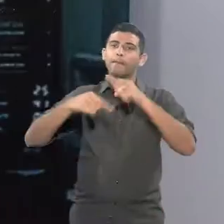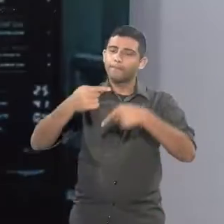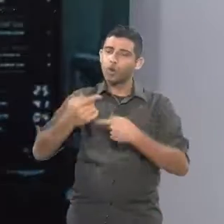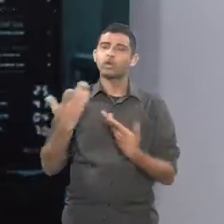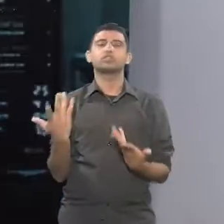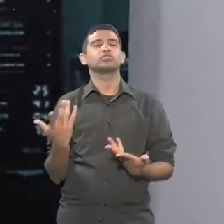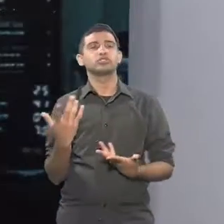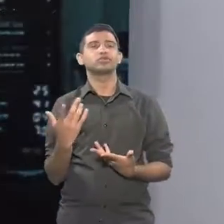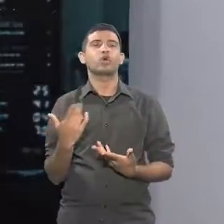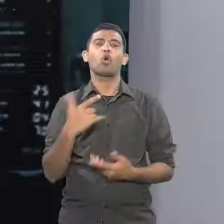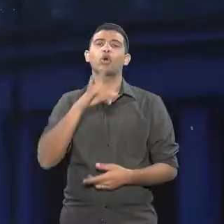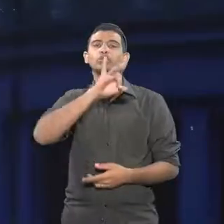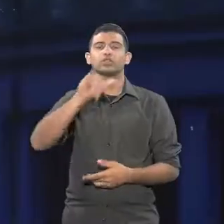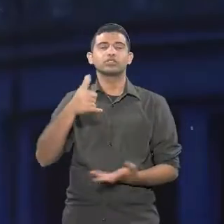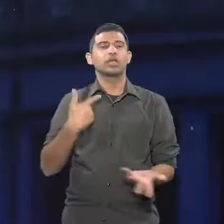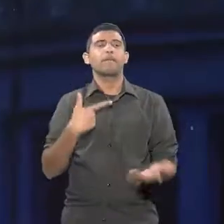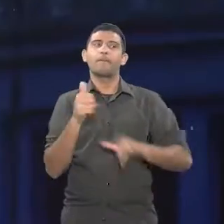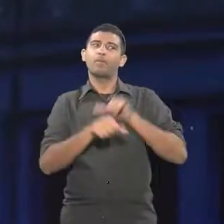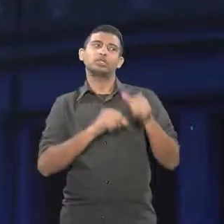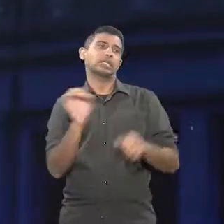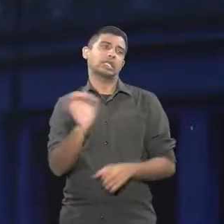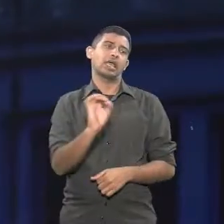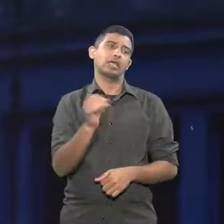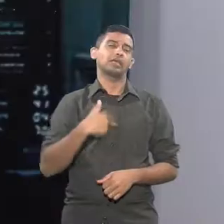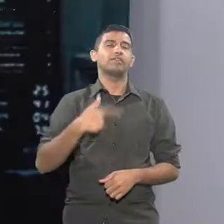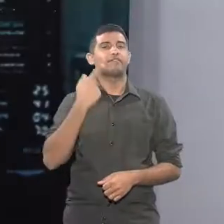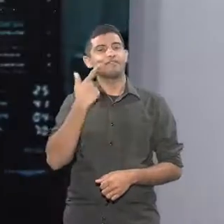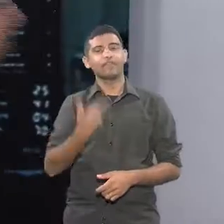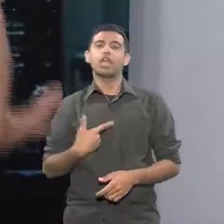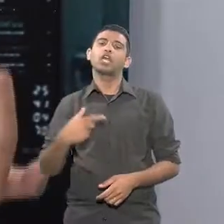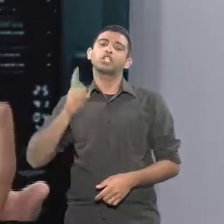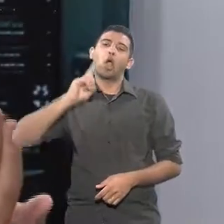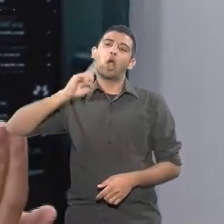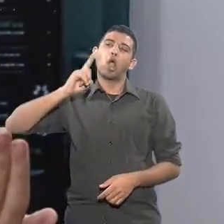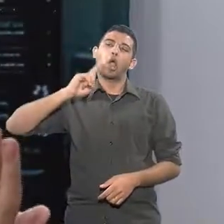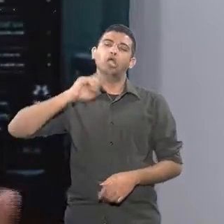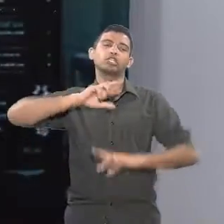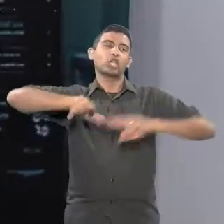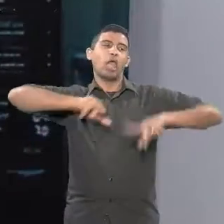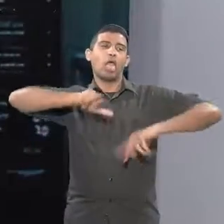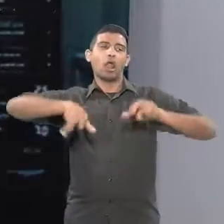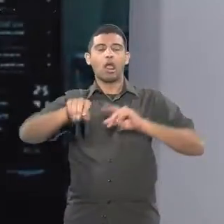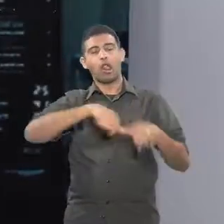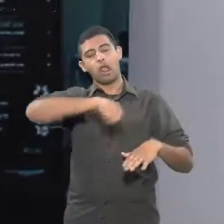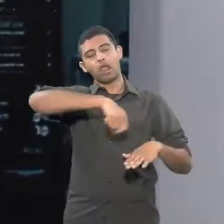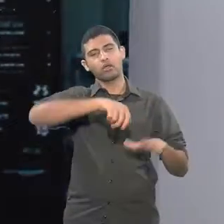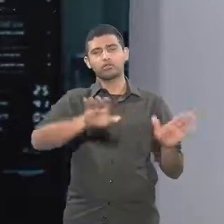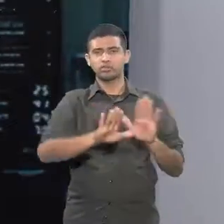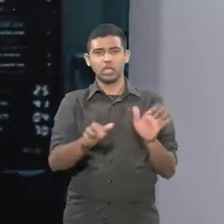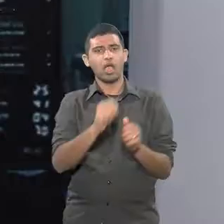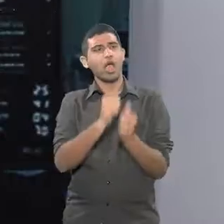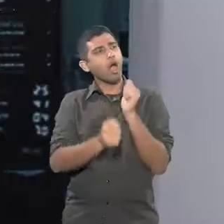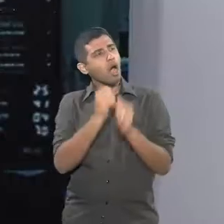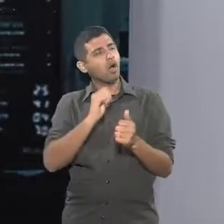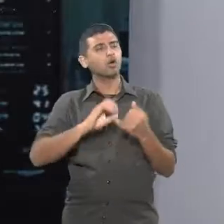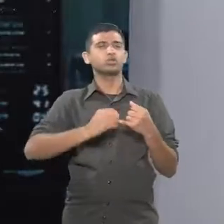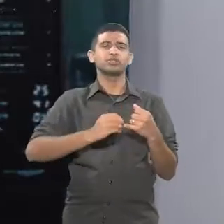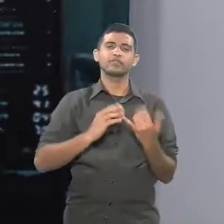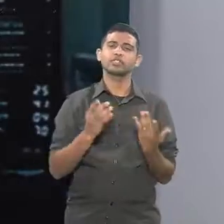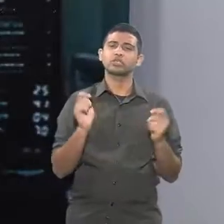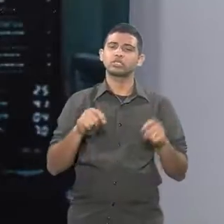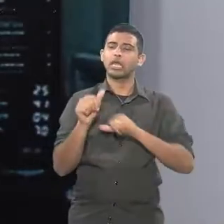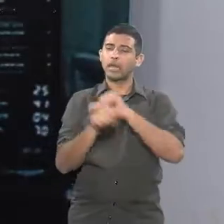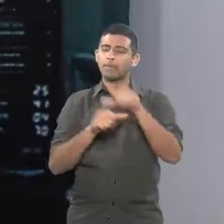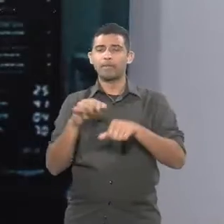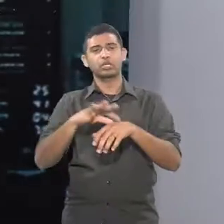tanto, né? Vamos lá, também a pessoa não tem tempo de ficar preparando 50 coisas. Então, ela já bota o arroz e feijão,